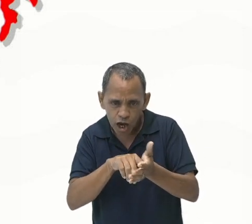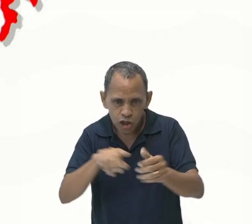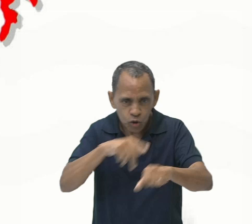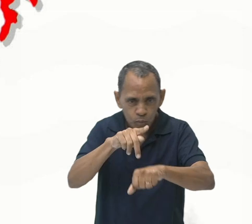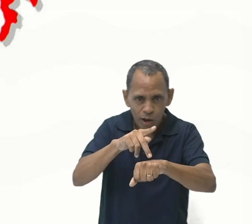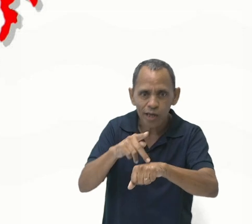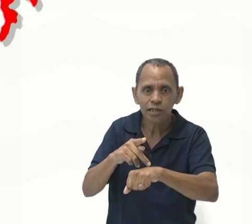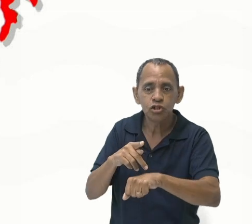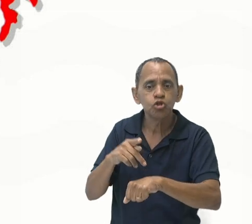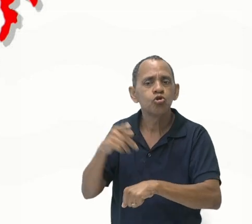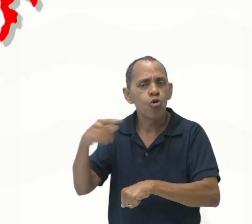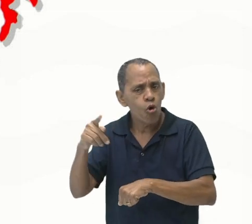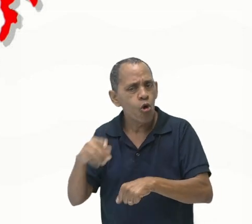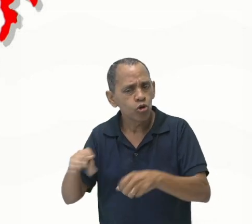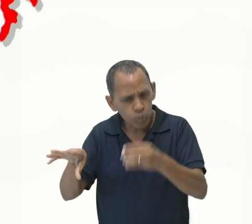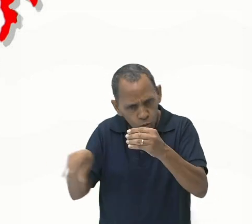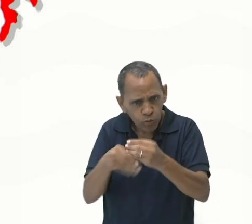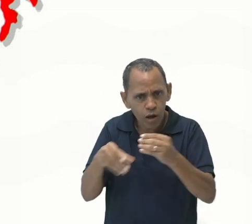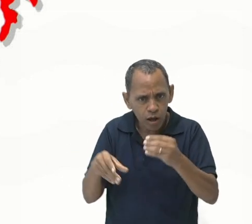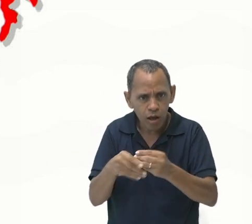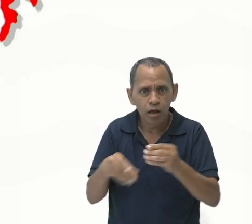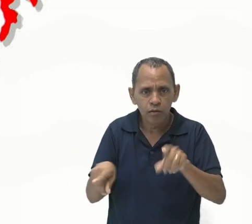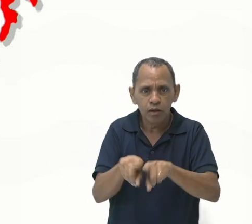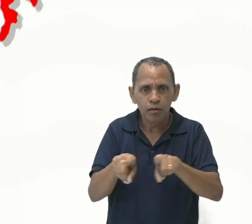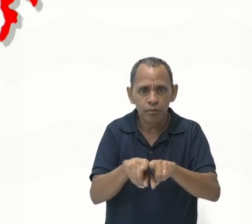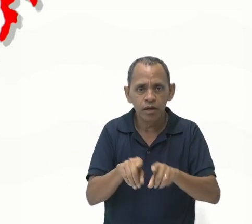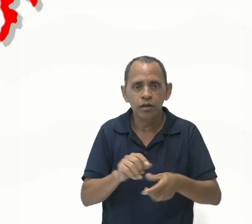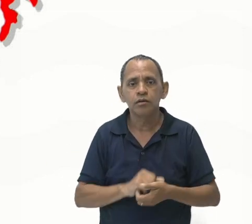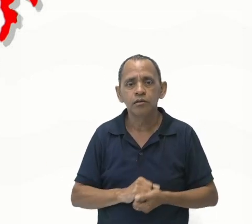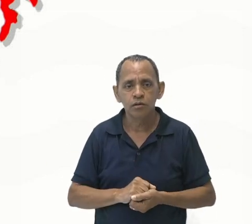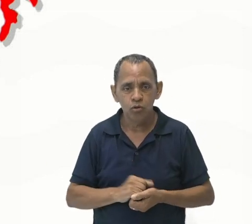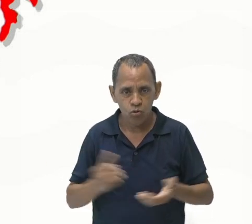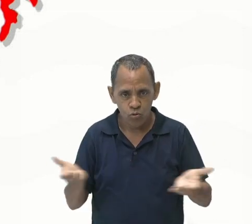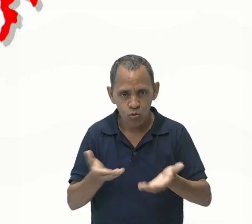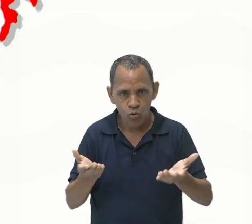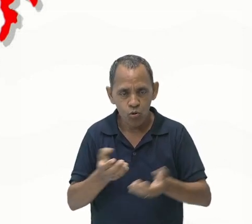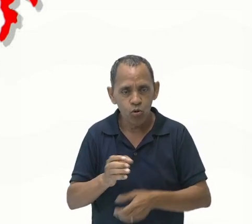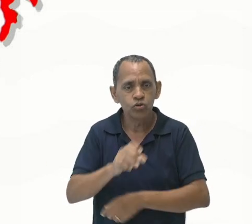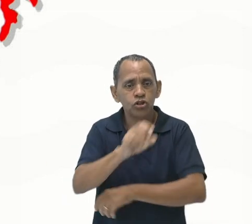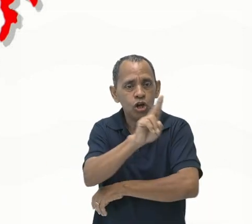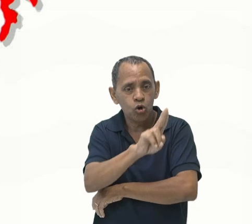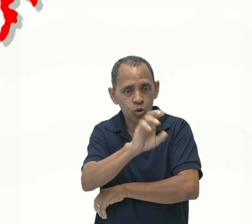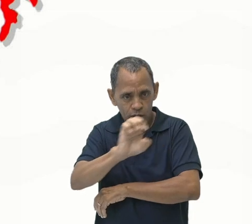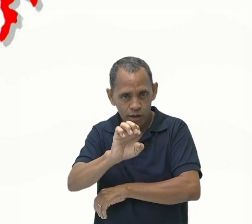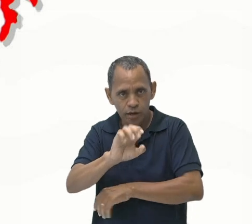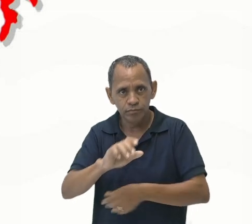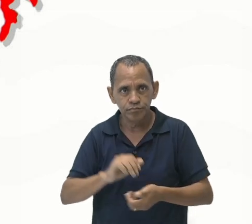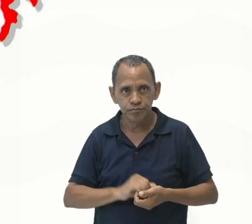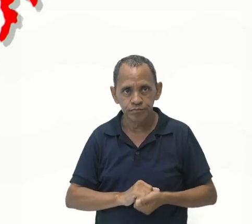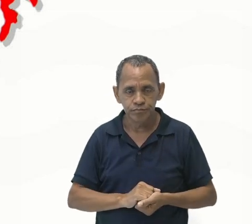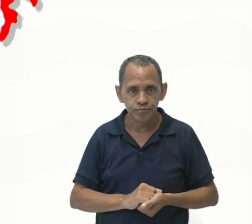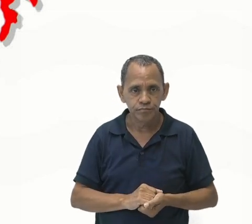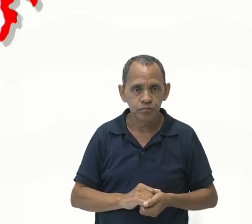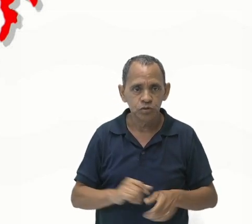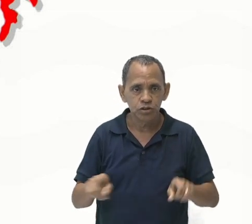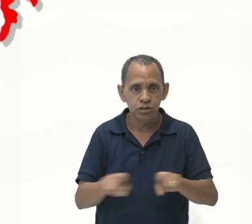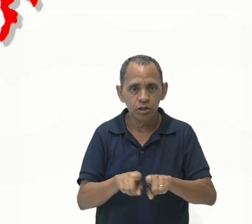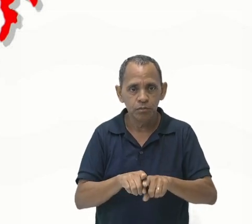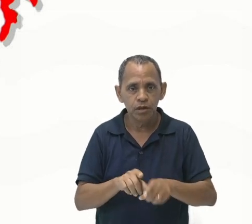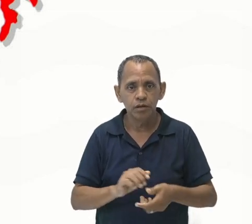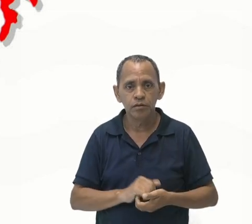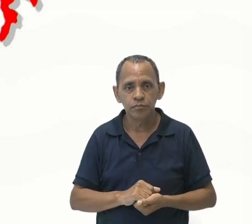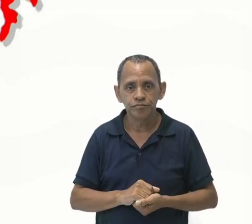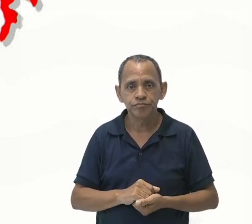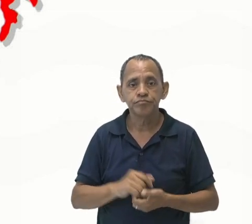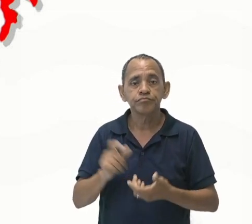mais países vão entrando também, e o bloco econômico vai se encaminhando para o que hoje é a União Europeia,